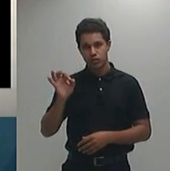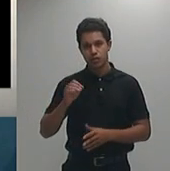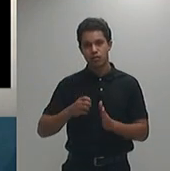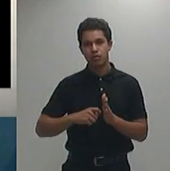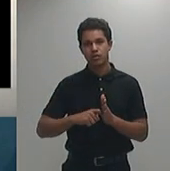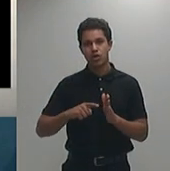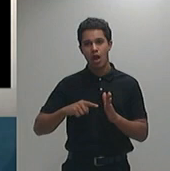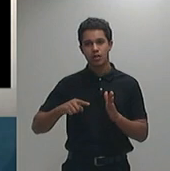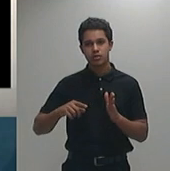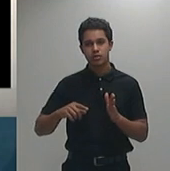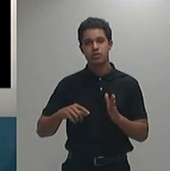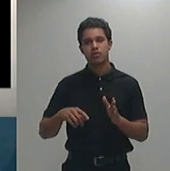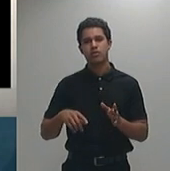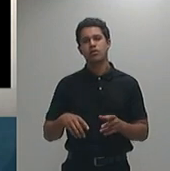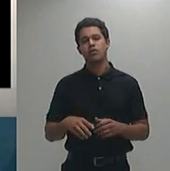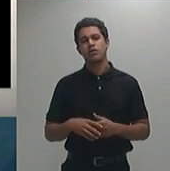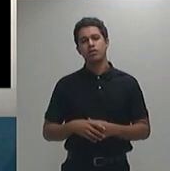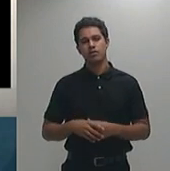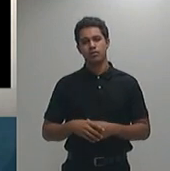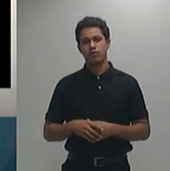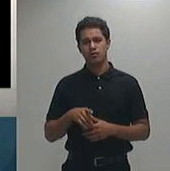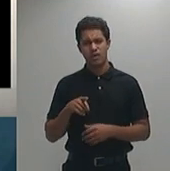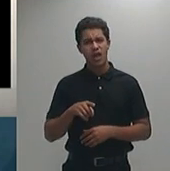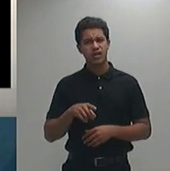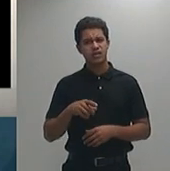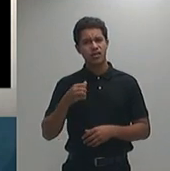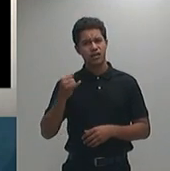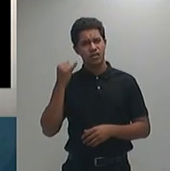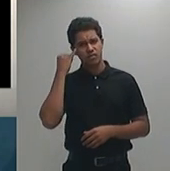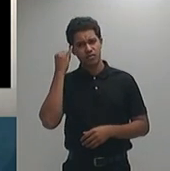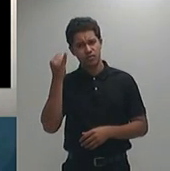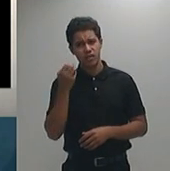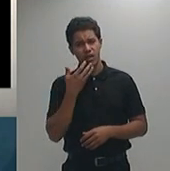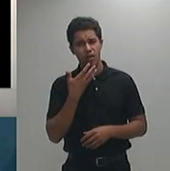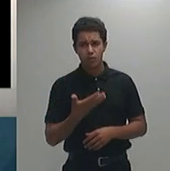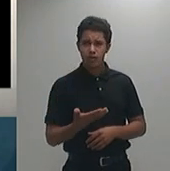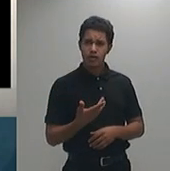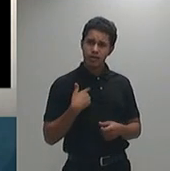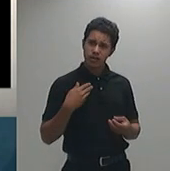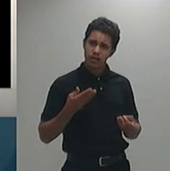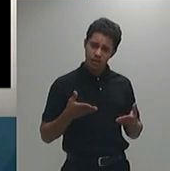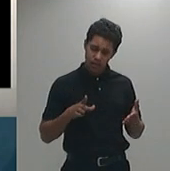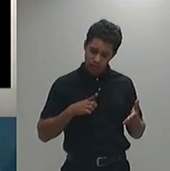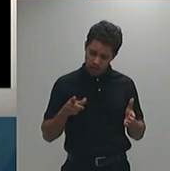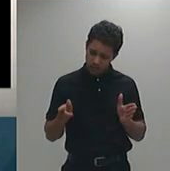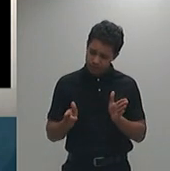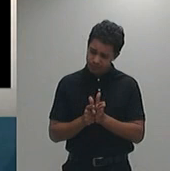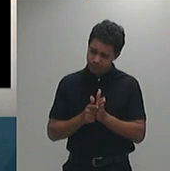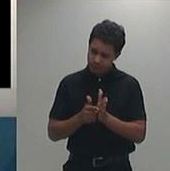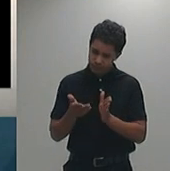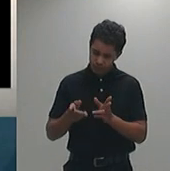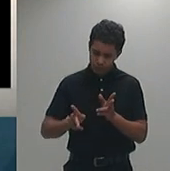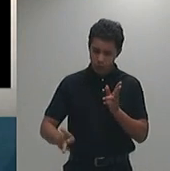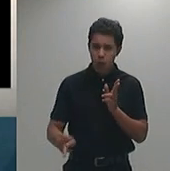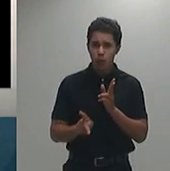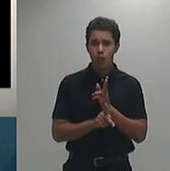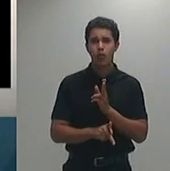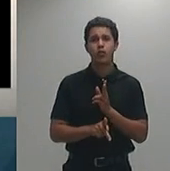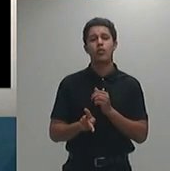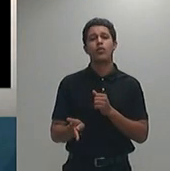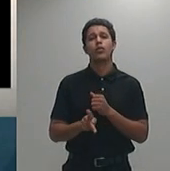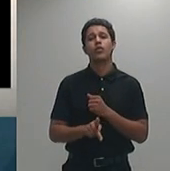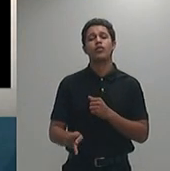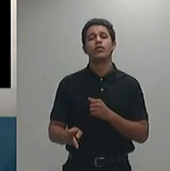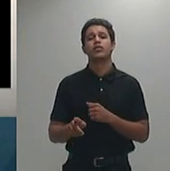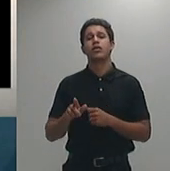de inércia e omissão essa lógica que presidiu os autores saudosos professores da Luz melhor ceder